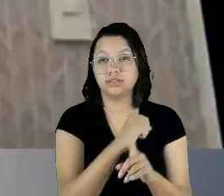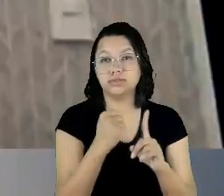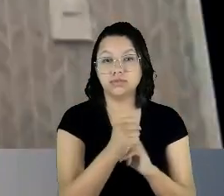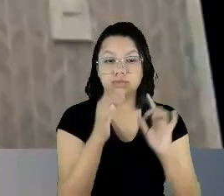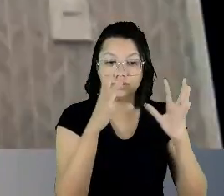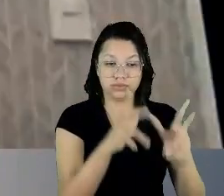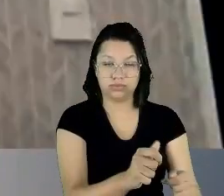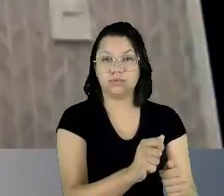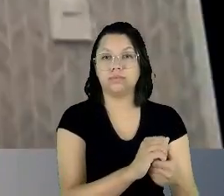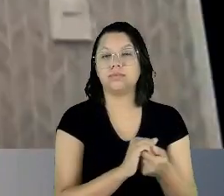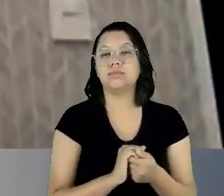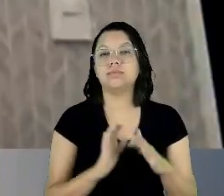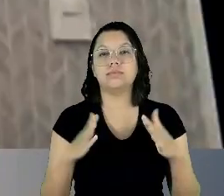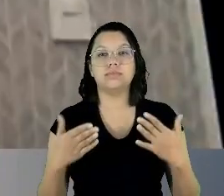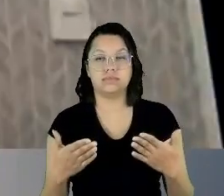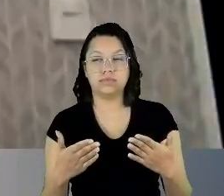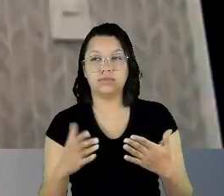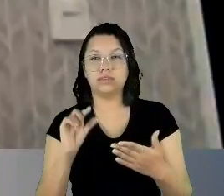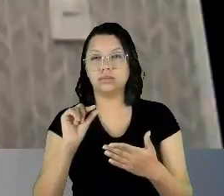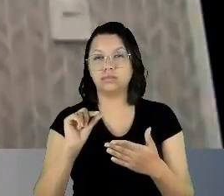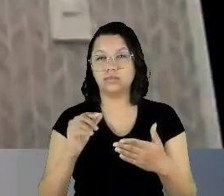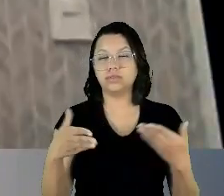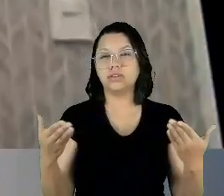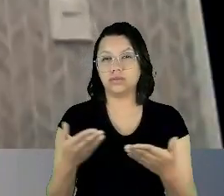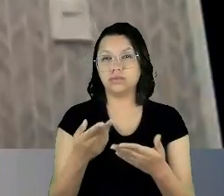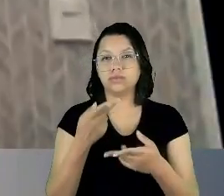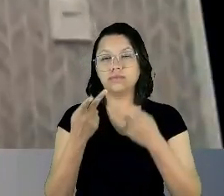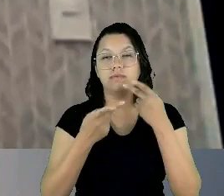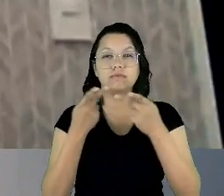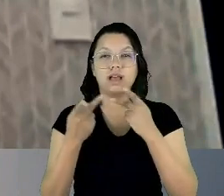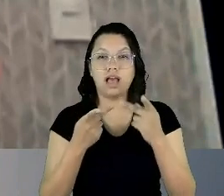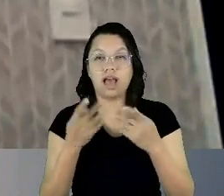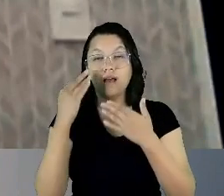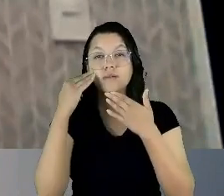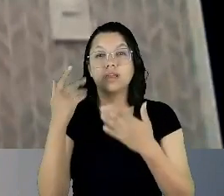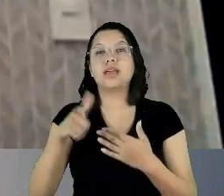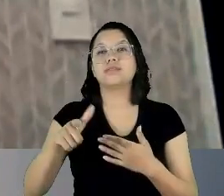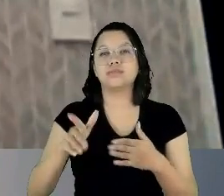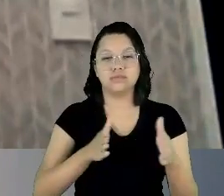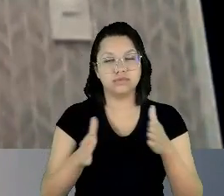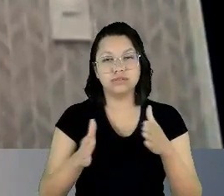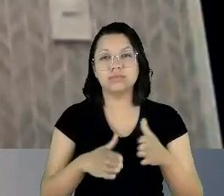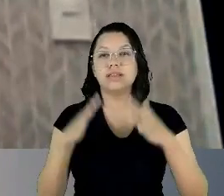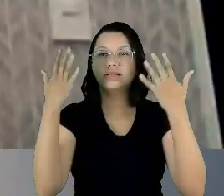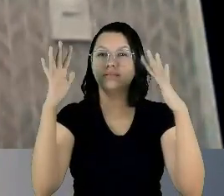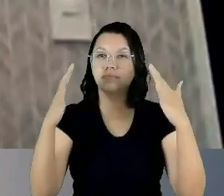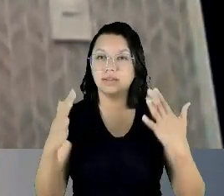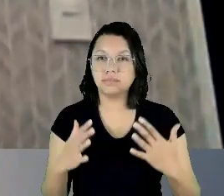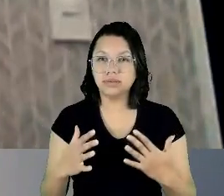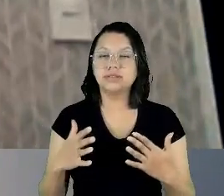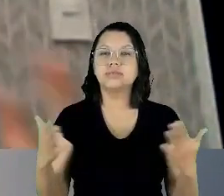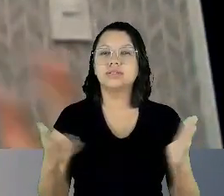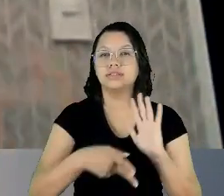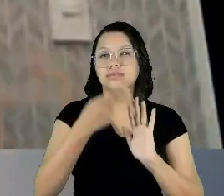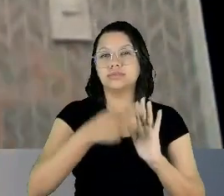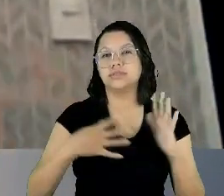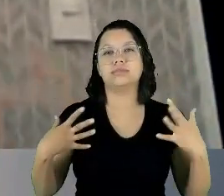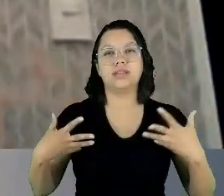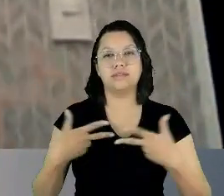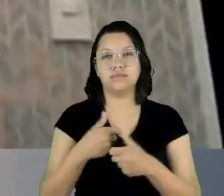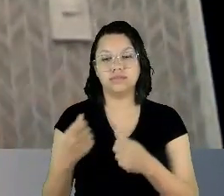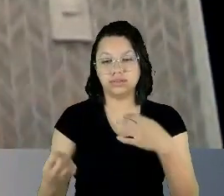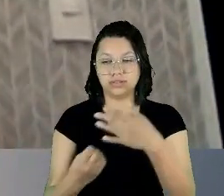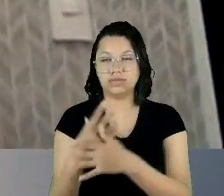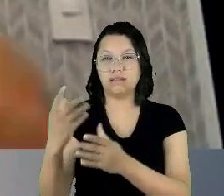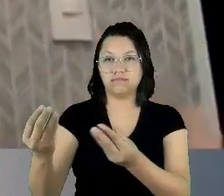sociedade como um todo. Então, é um pouco isso que eu queria compartilhar. Agradeço novamente o espaço e parabenizo por esse projeto incrível que está